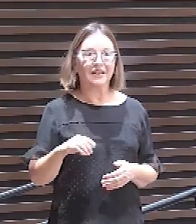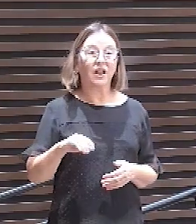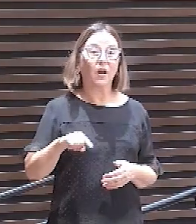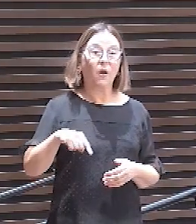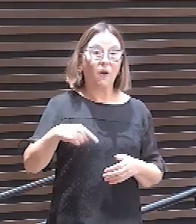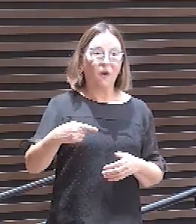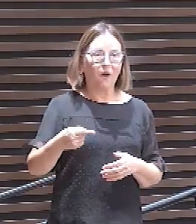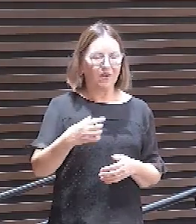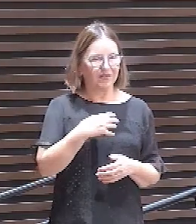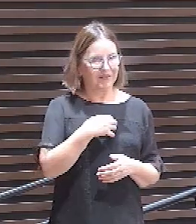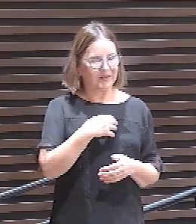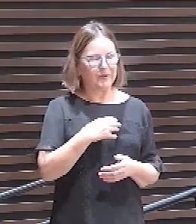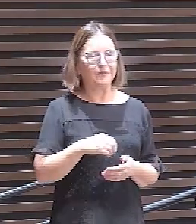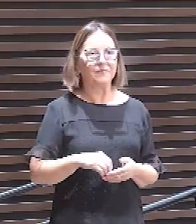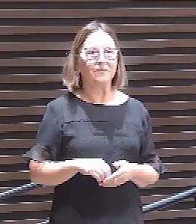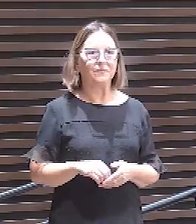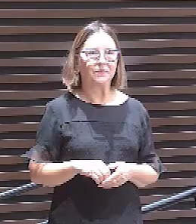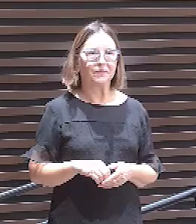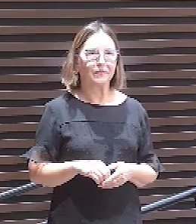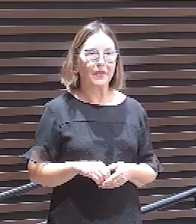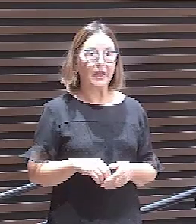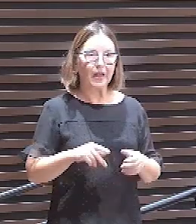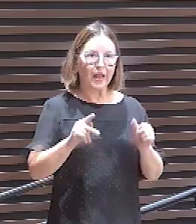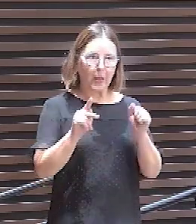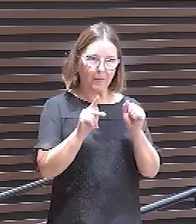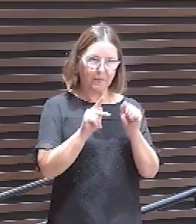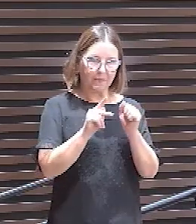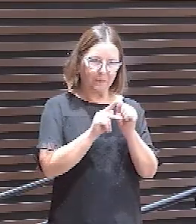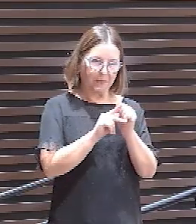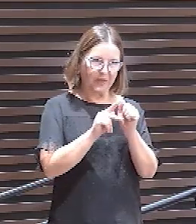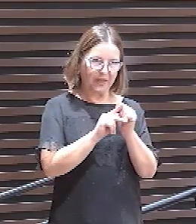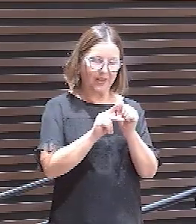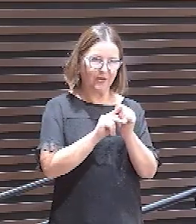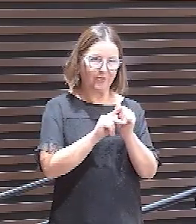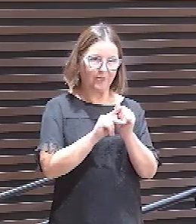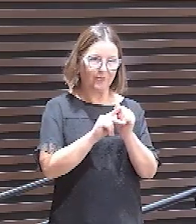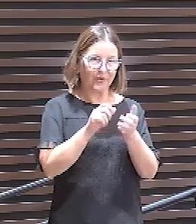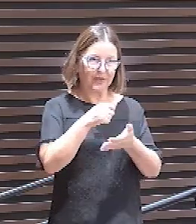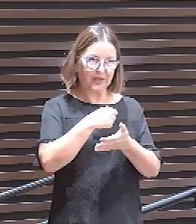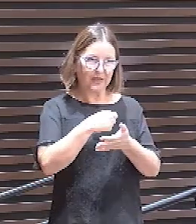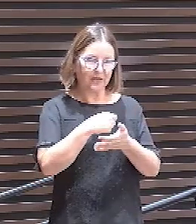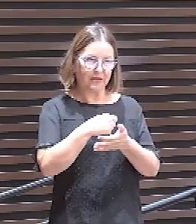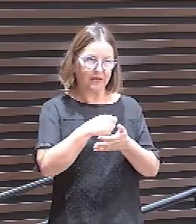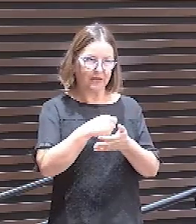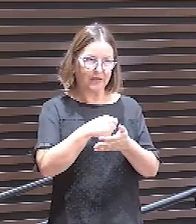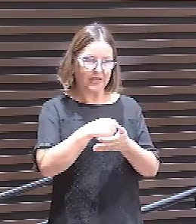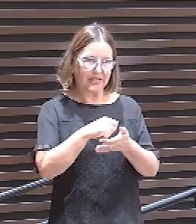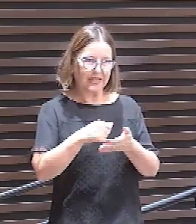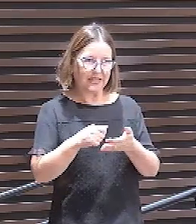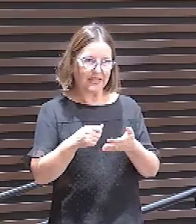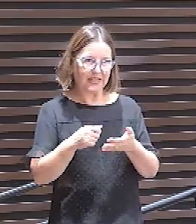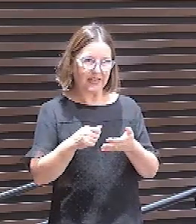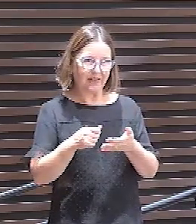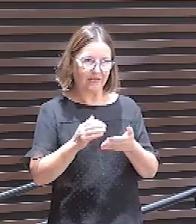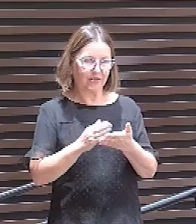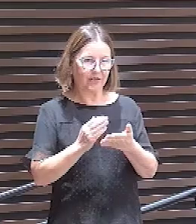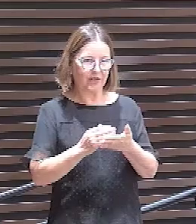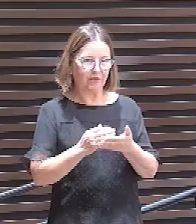A explicação que Pedro vai nos dar, lá no livro de Apocalipse, no livro de